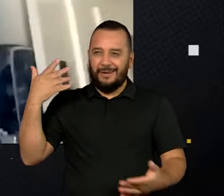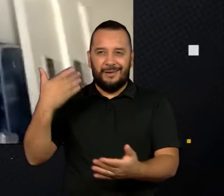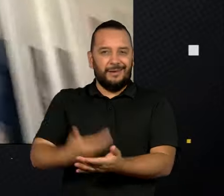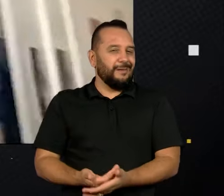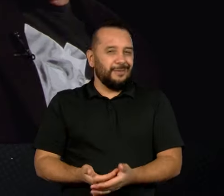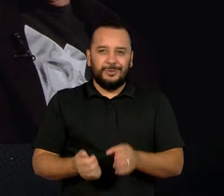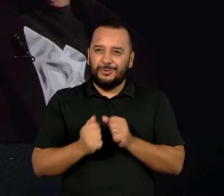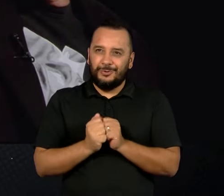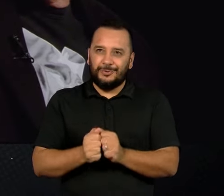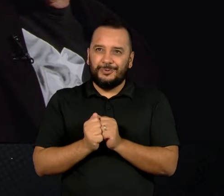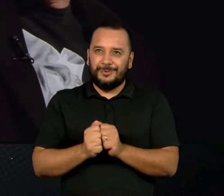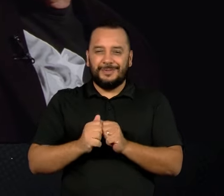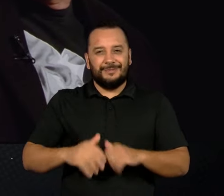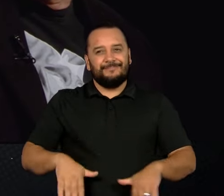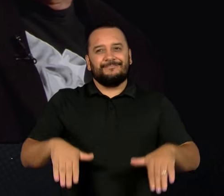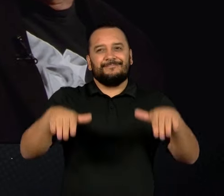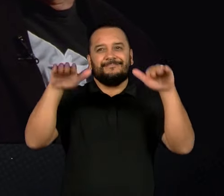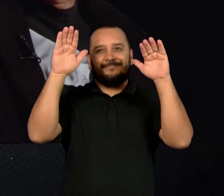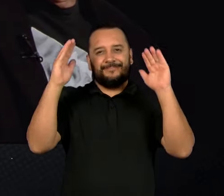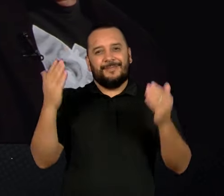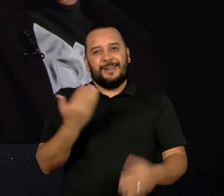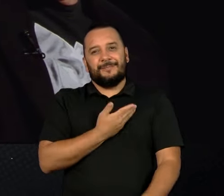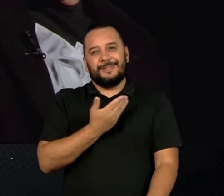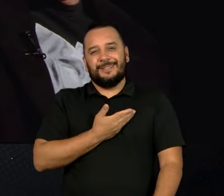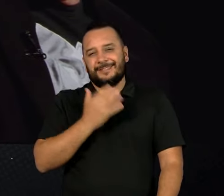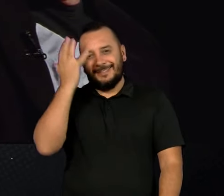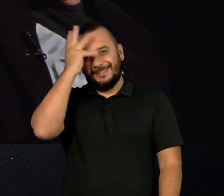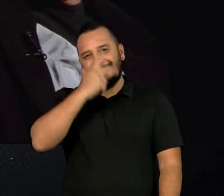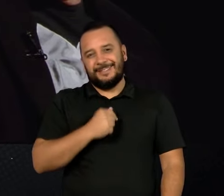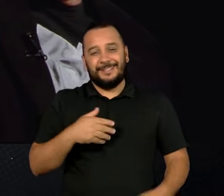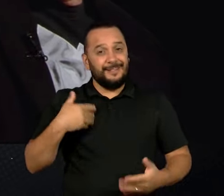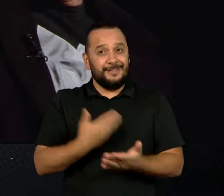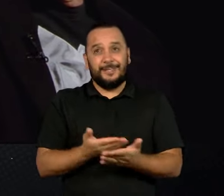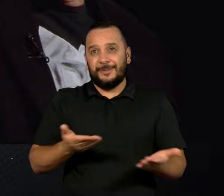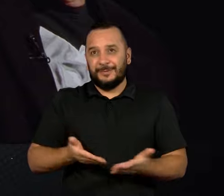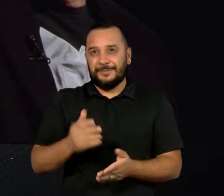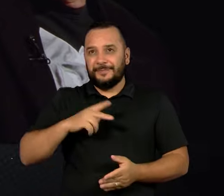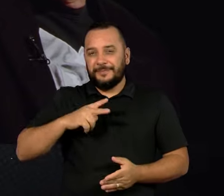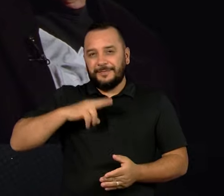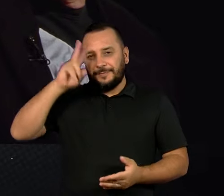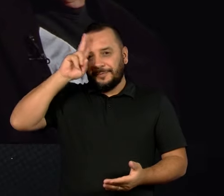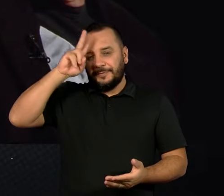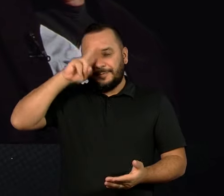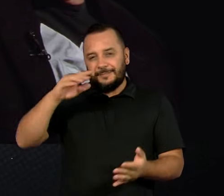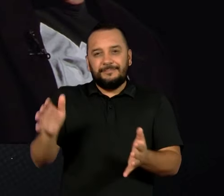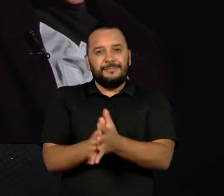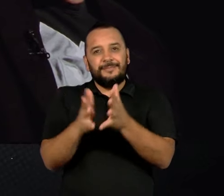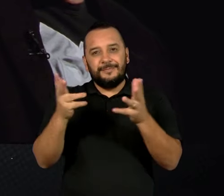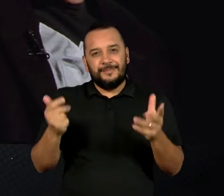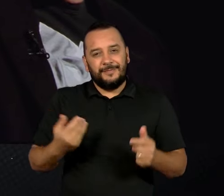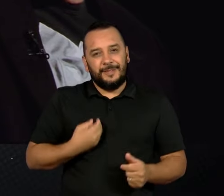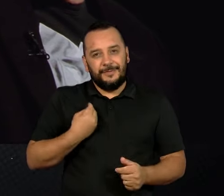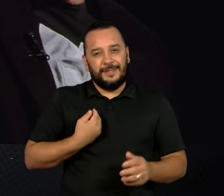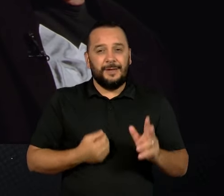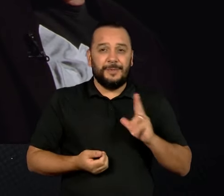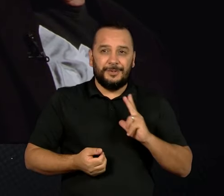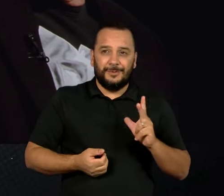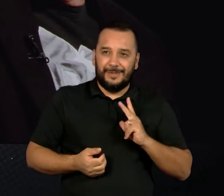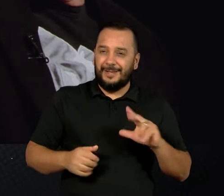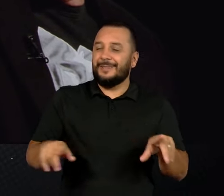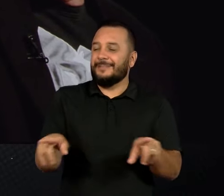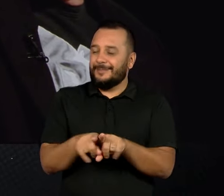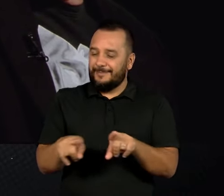separou. Uma amizade linda que eu mantenho até hoje. Tivemos histórias maravilhosas na vida pessoal, com